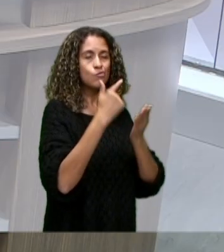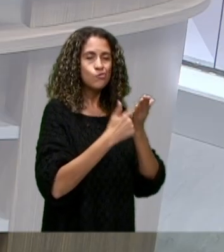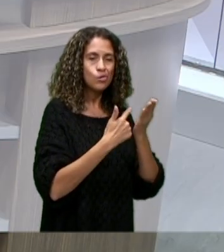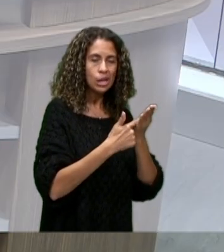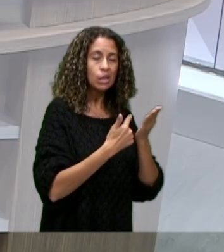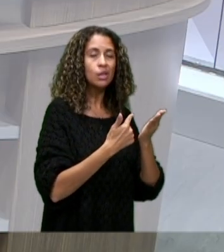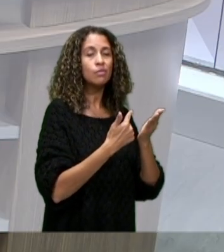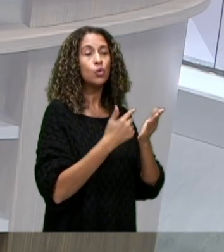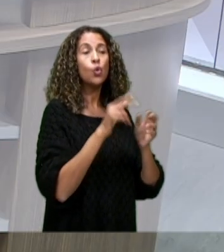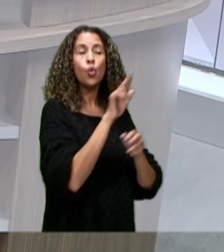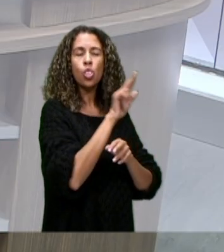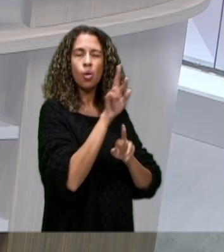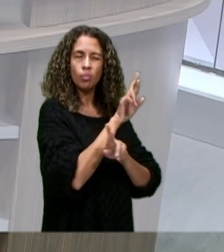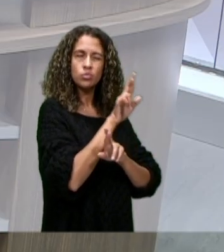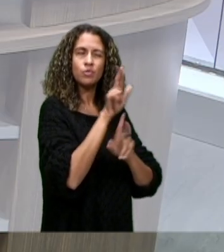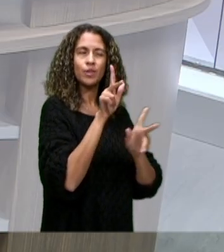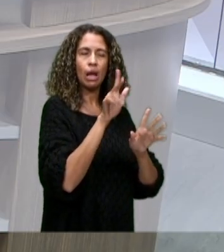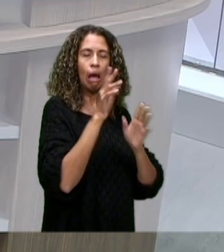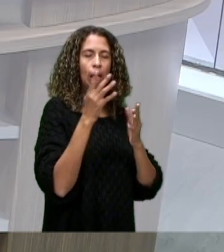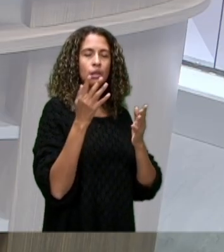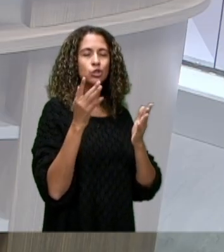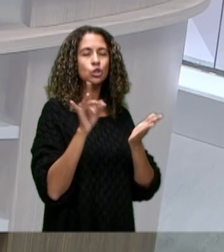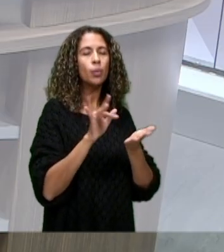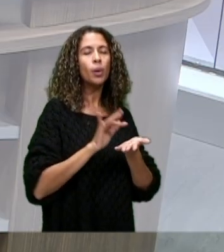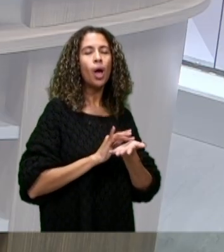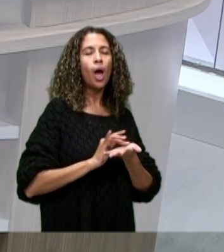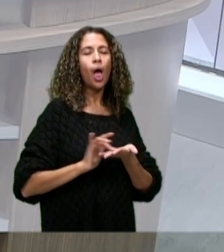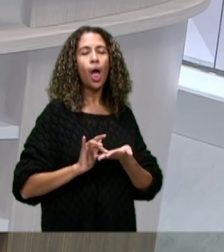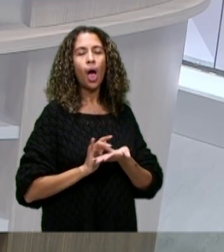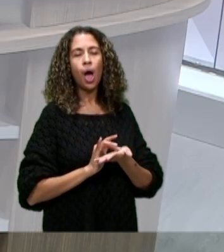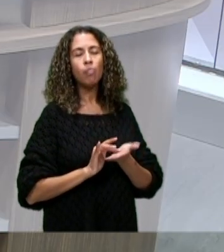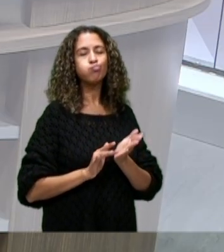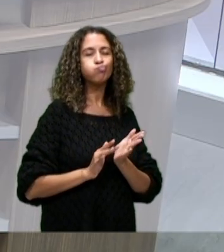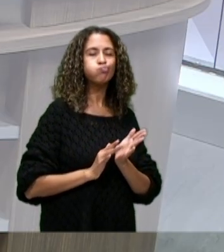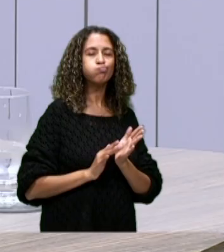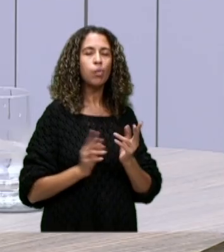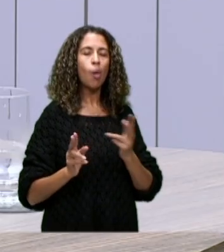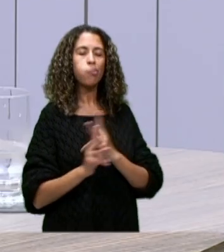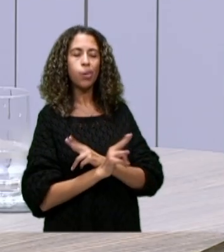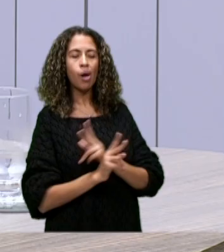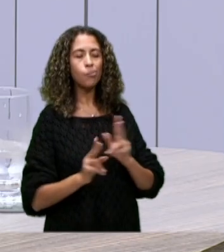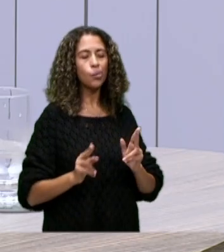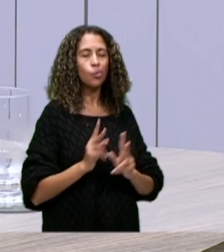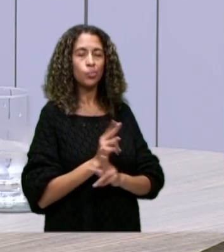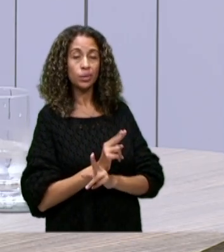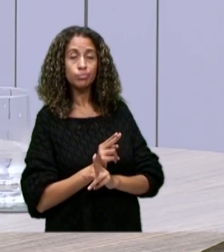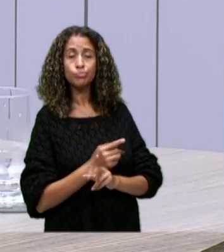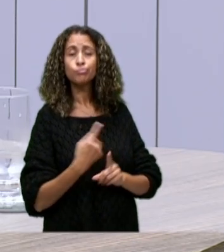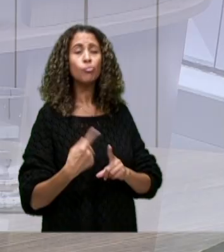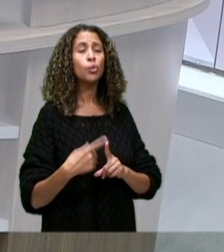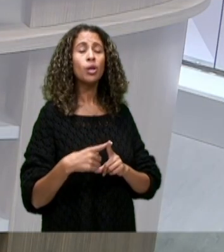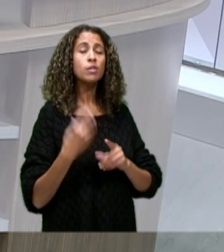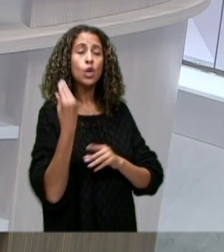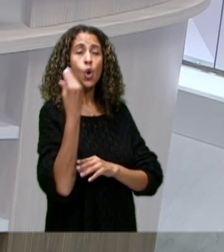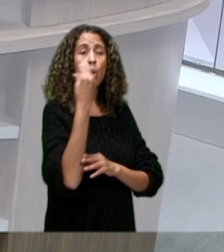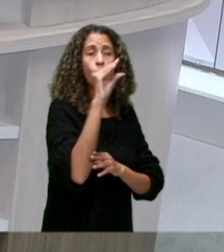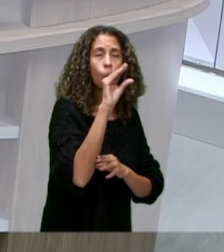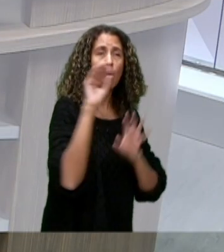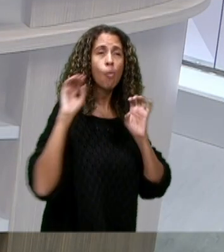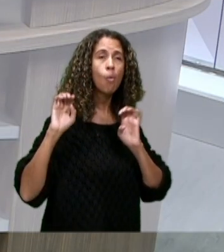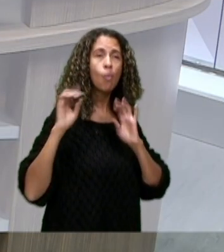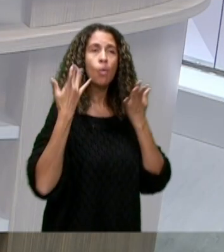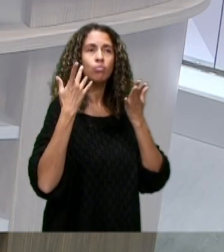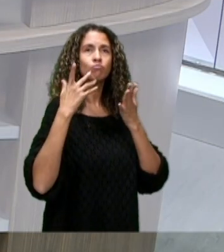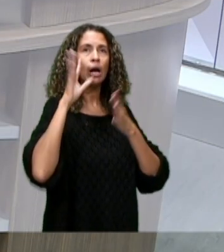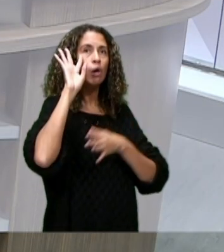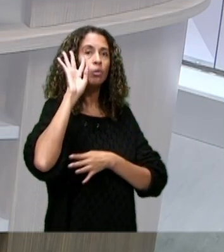outras designações, e por quê? O que te marcou tanto? Por que você acha que realmente que